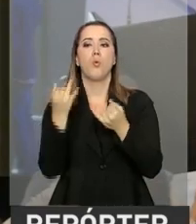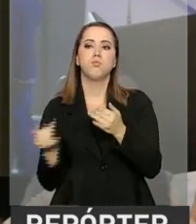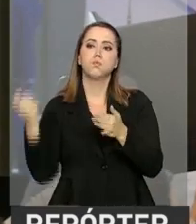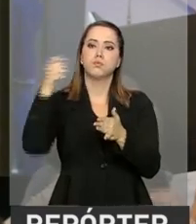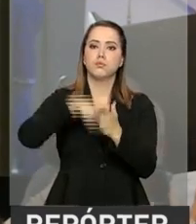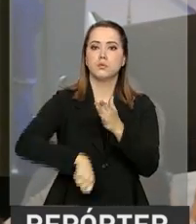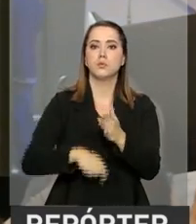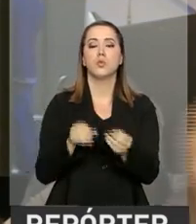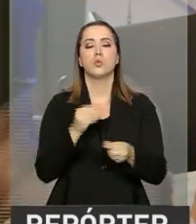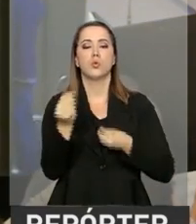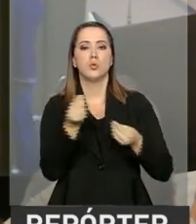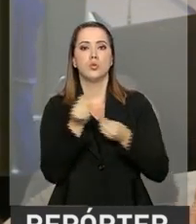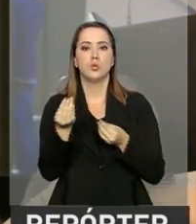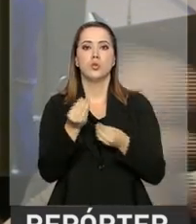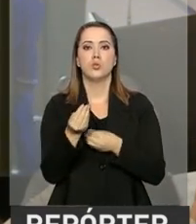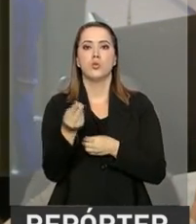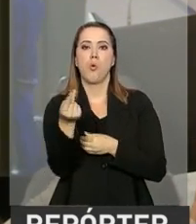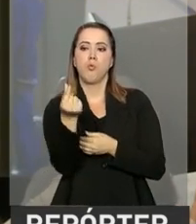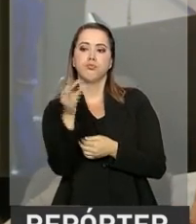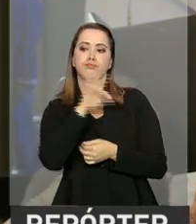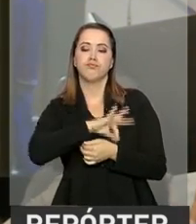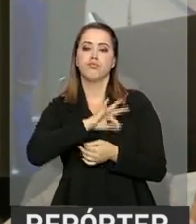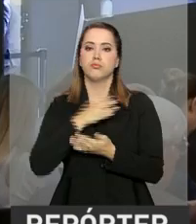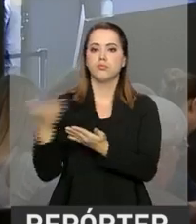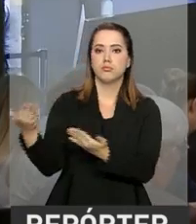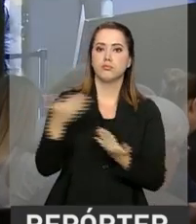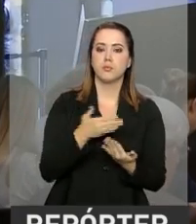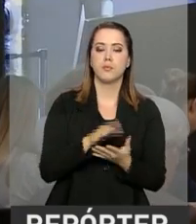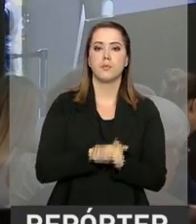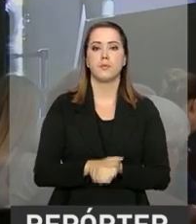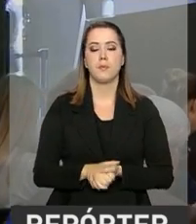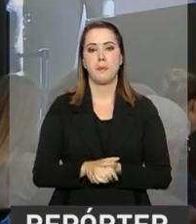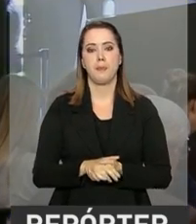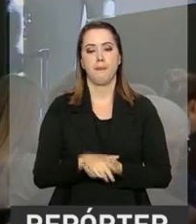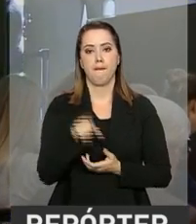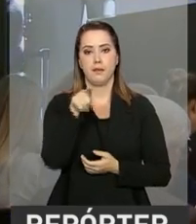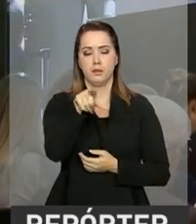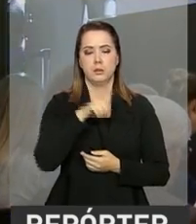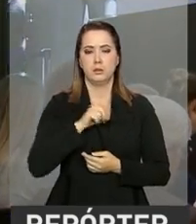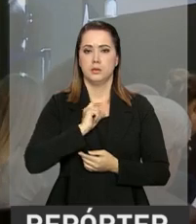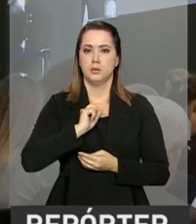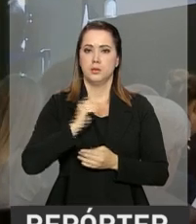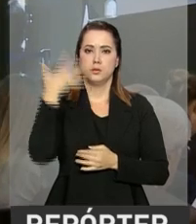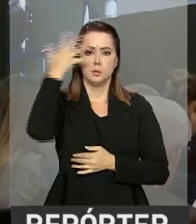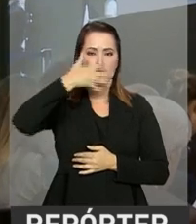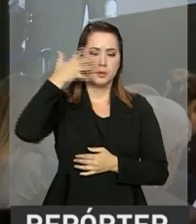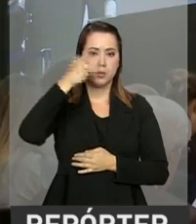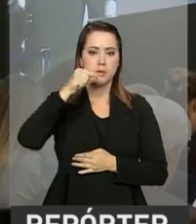o lucro. Ou seja, é diferente de simplesmente exportar. Durante o seminário foi apresentada uma